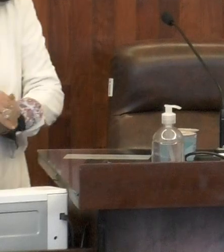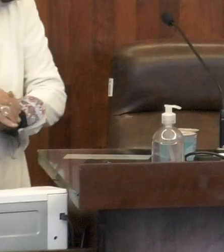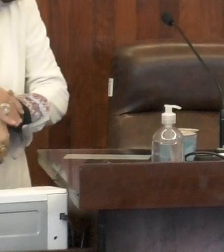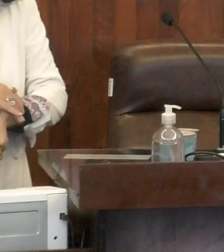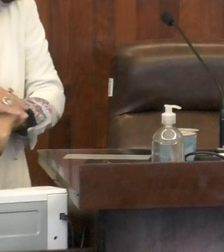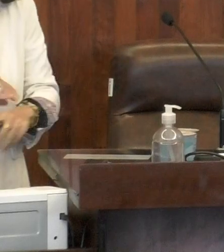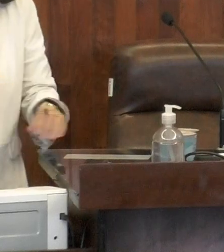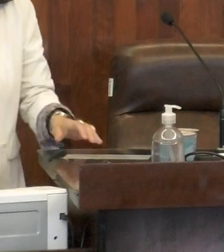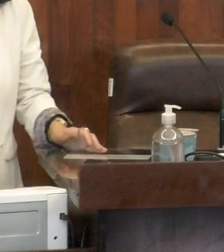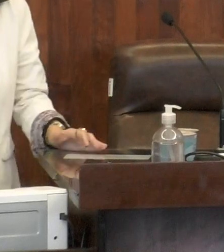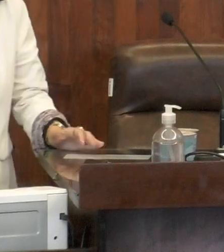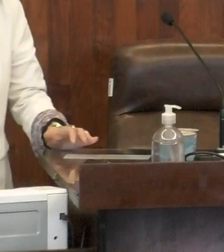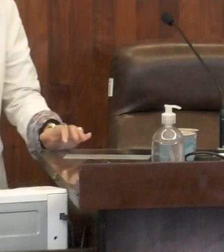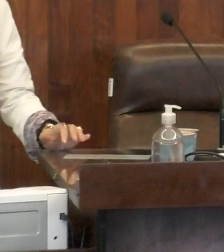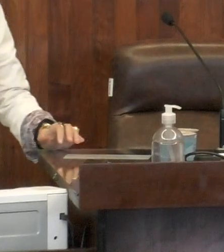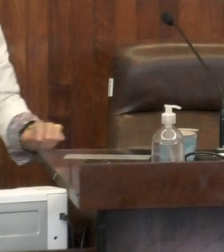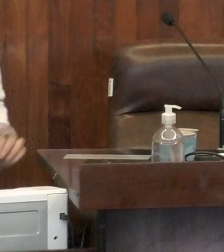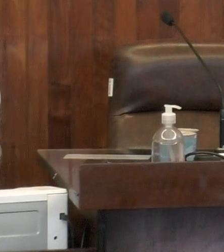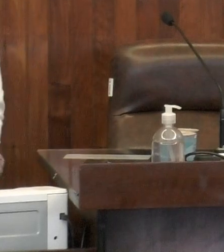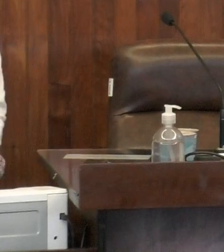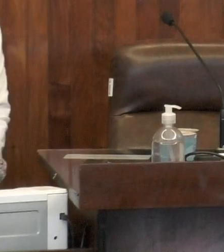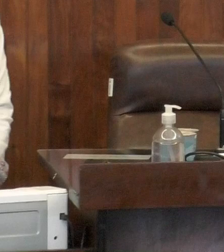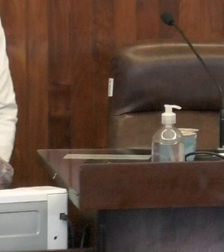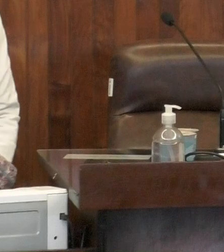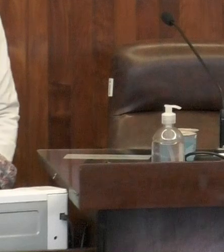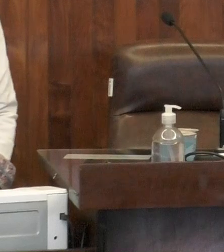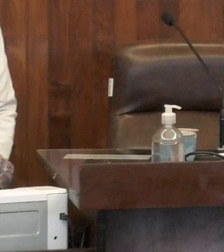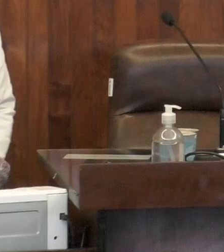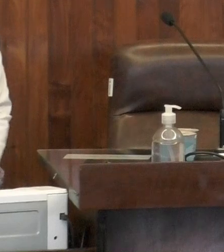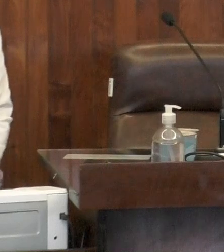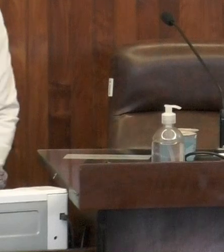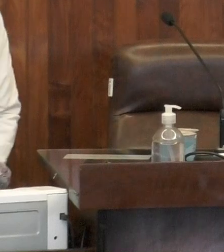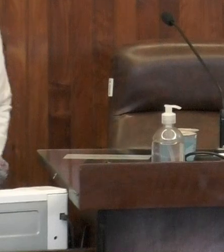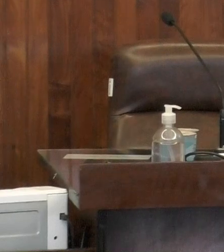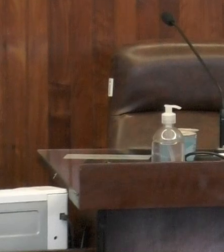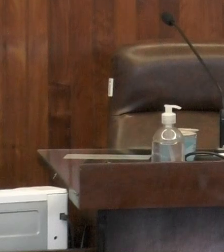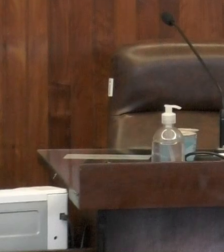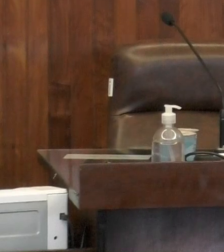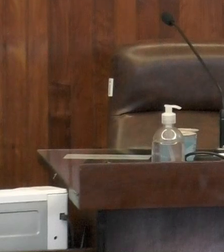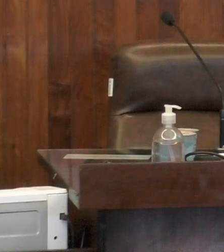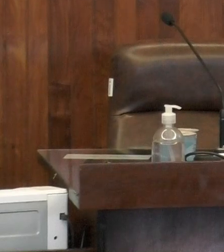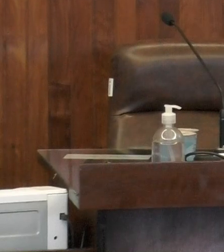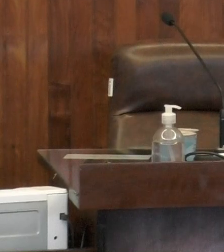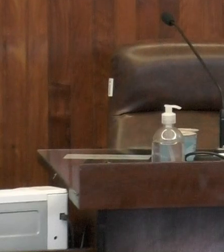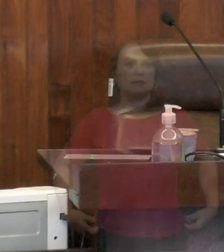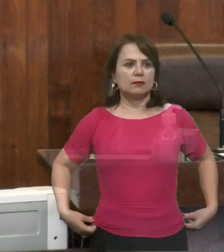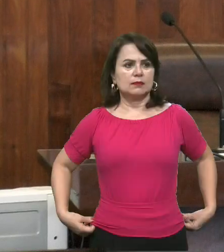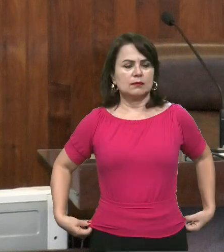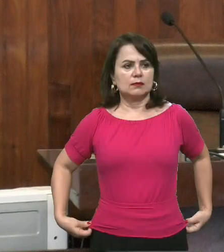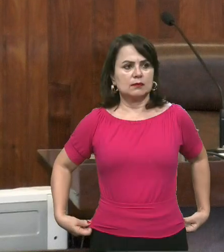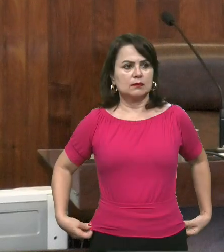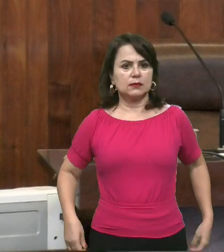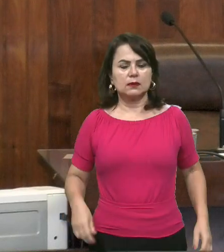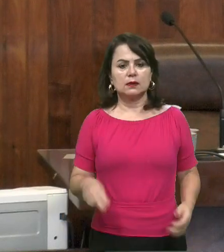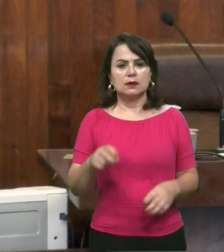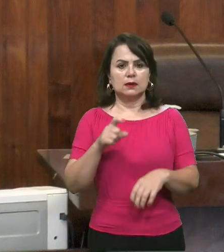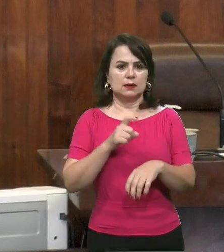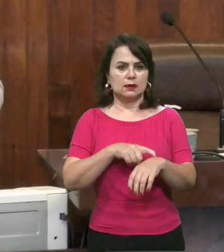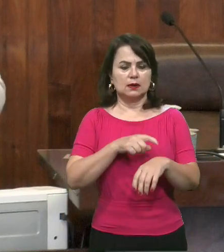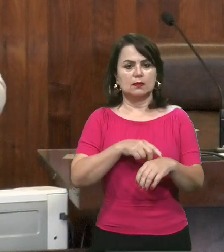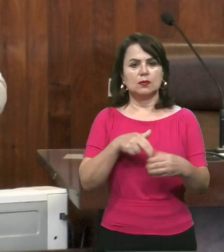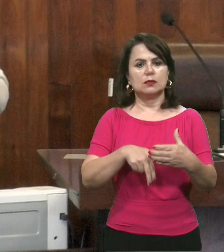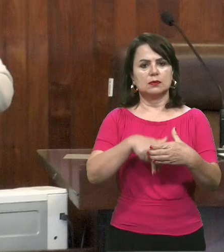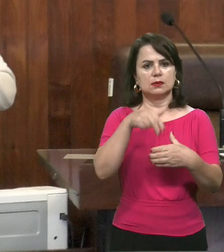Dando início aos trabalhos, declaro aberta a tribuna livre desta tarde. Informamos ao plenário que a tribuna livre terá duração de